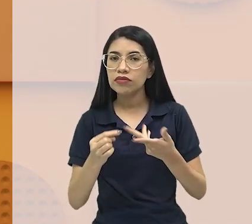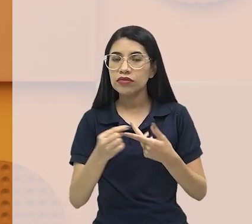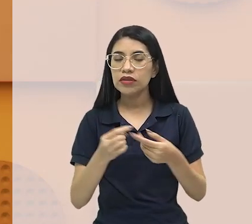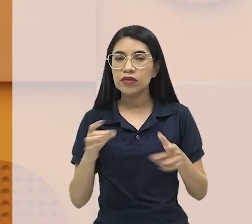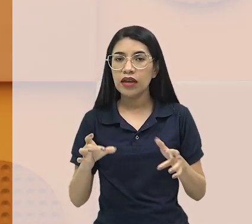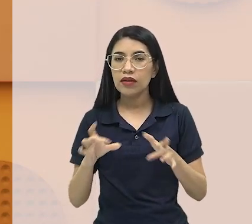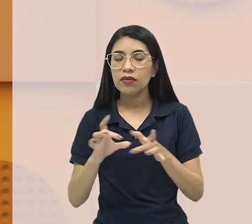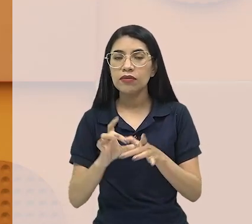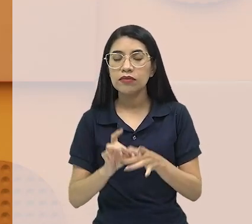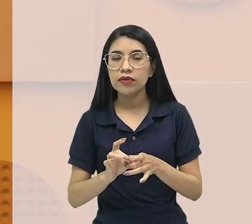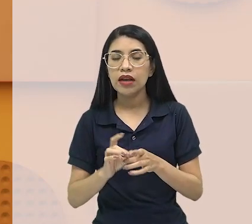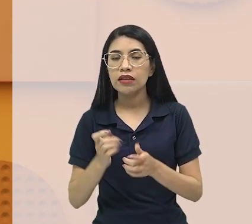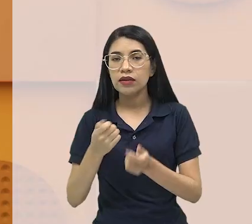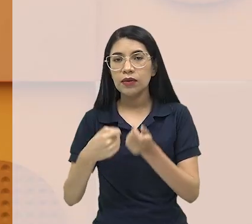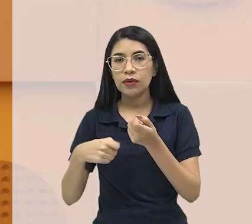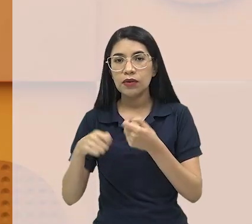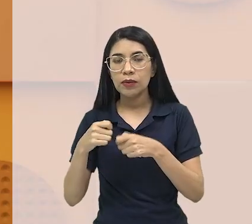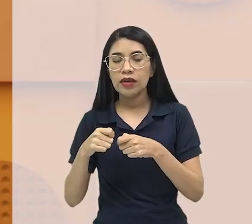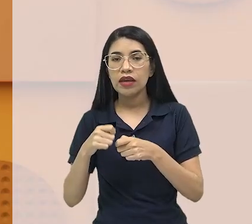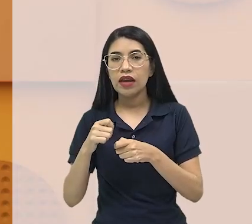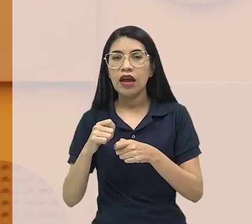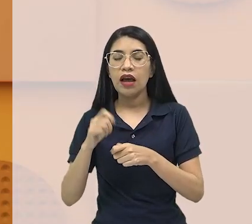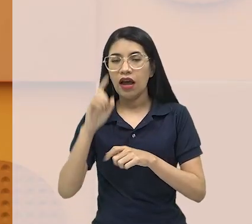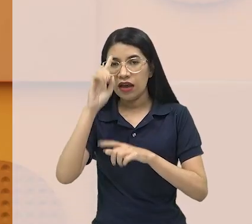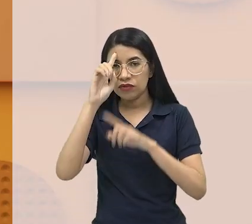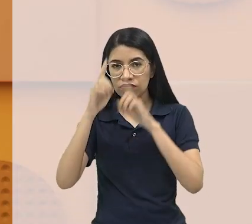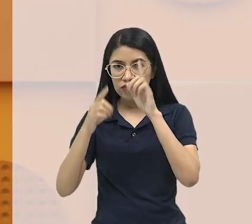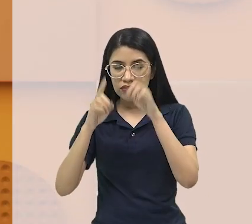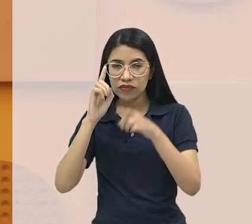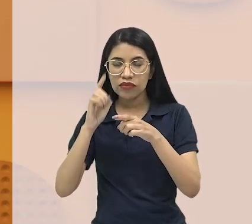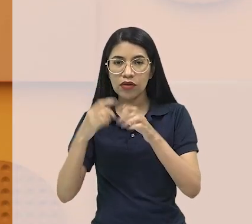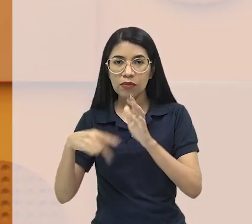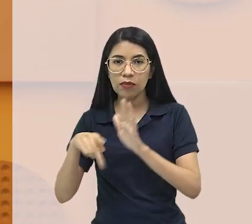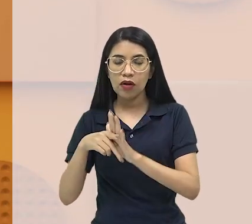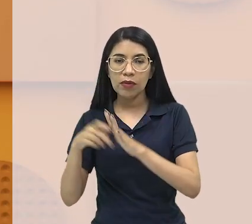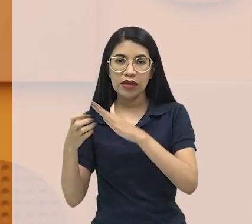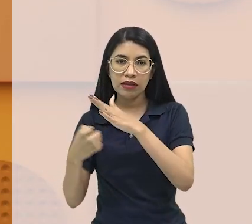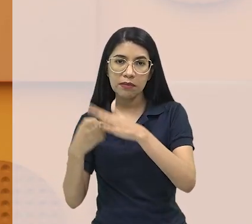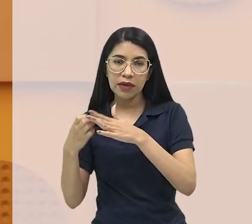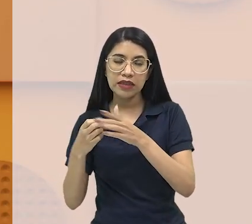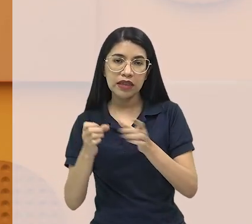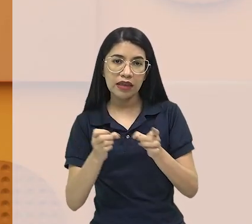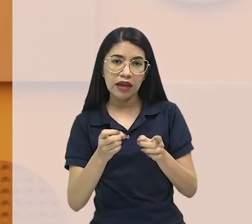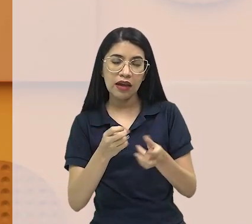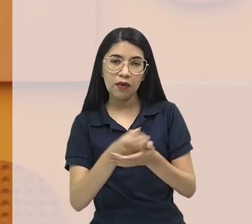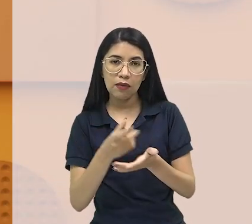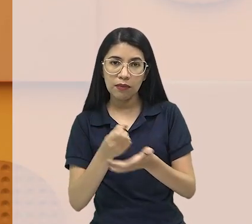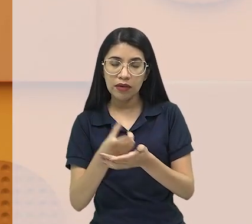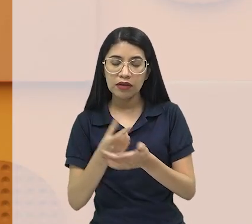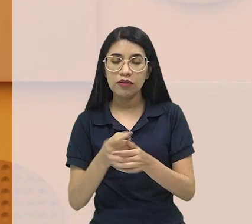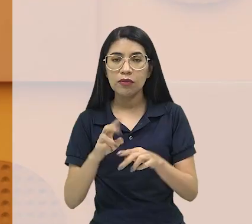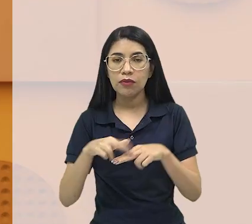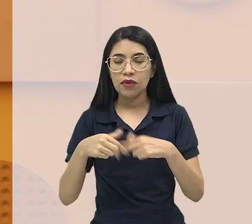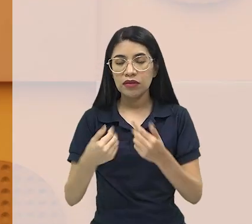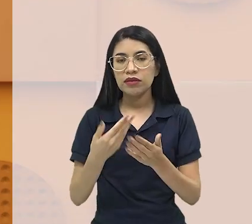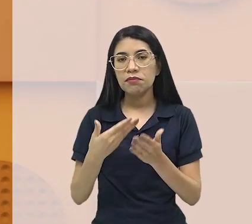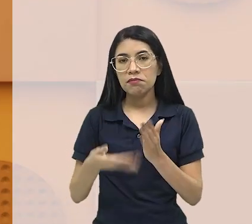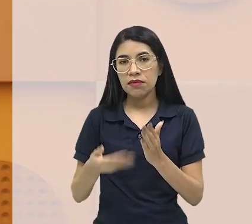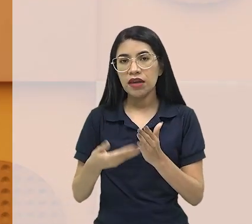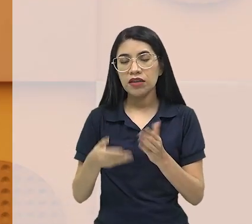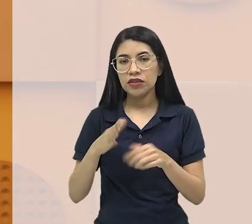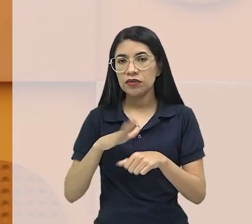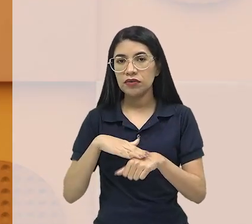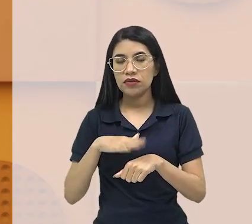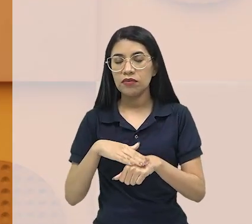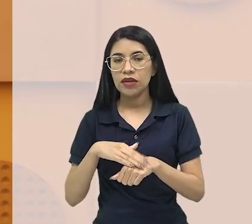atrelada diretamente aos mandos e desmandos da demanda do cliente. Então, por isso que ela perde a autonomia. Não é